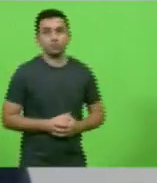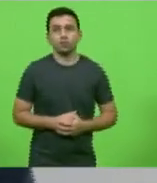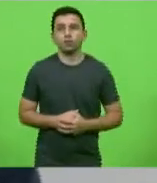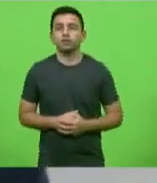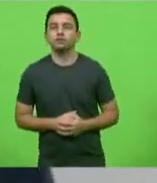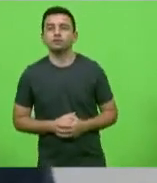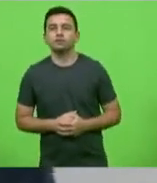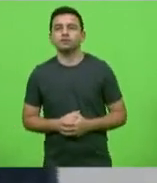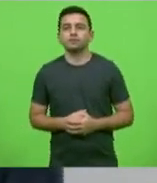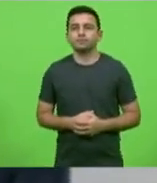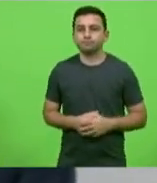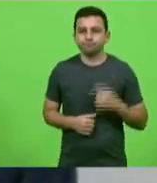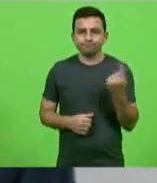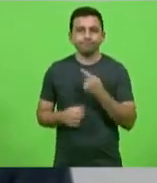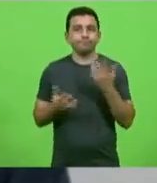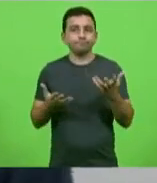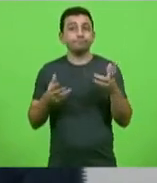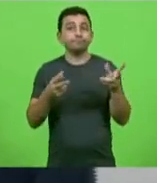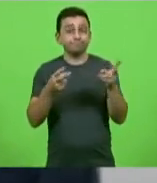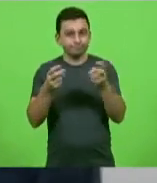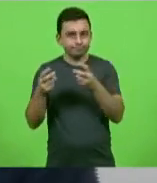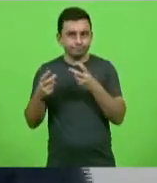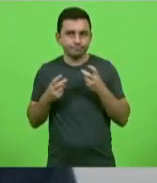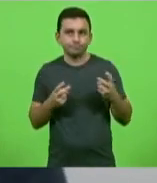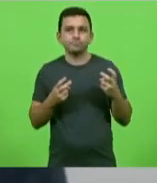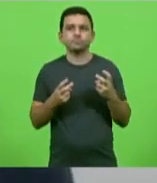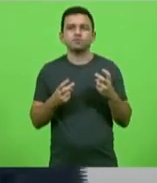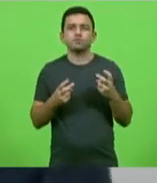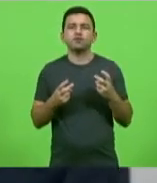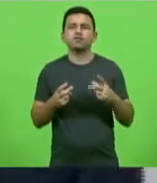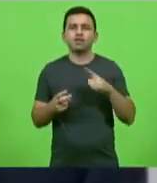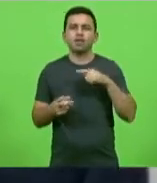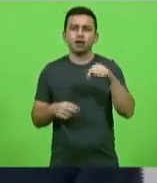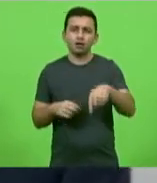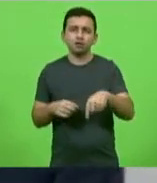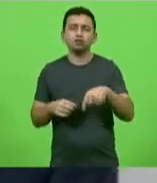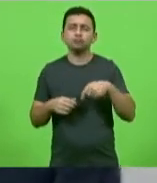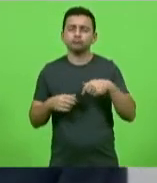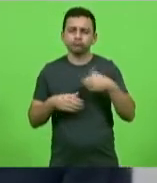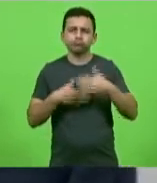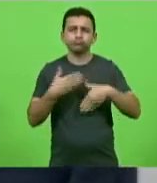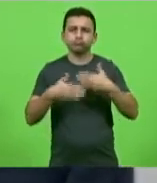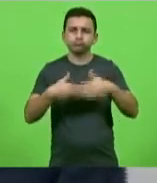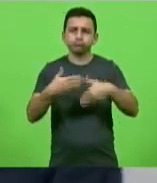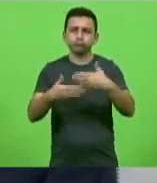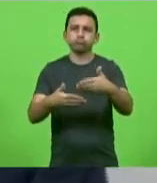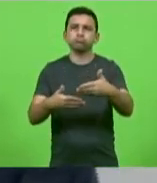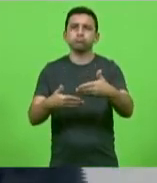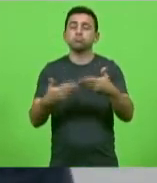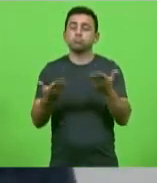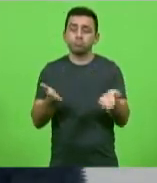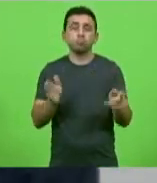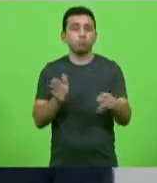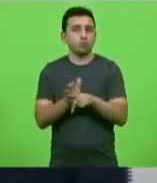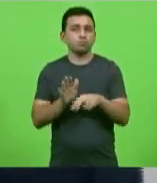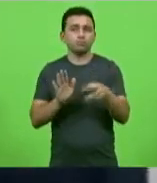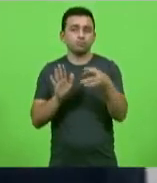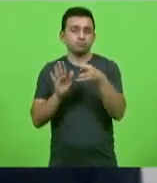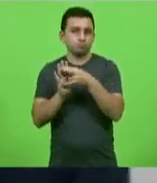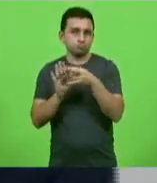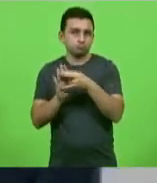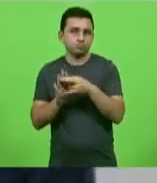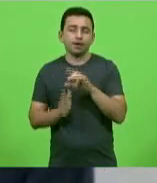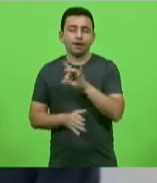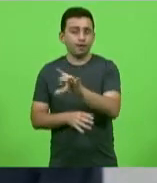Notadamente, na Assembleia Legislativa vai se dar curso a um procedimento segundo o regimento interno de cada